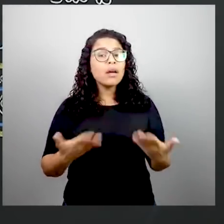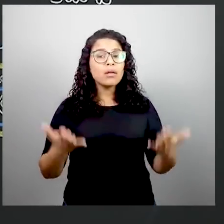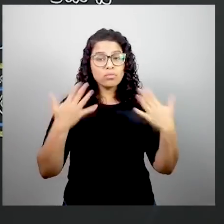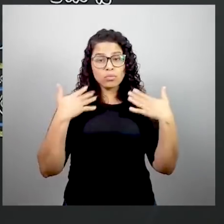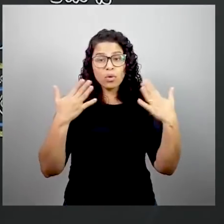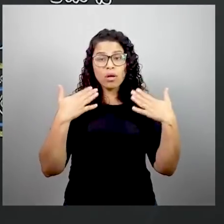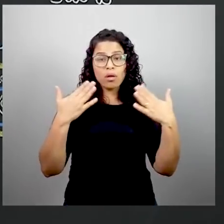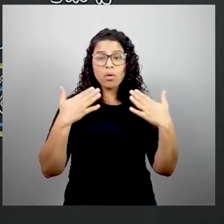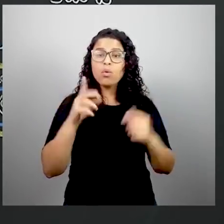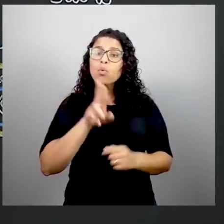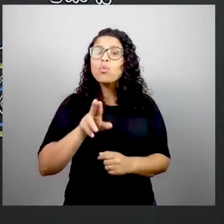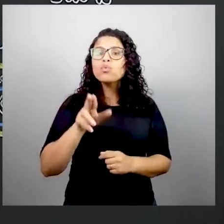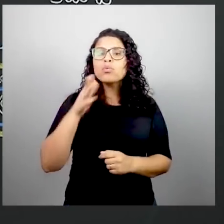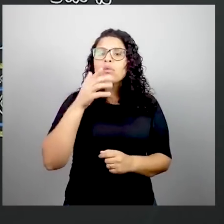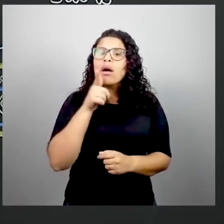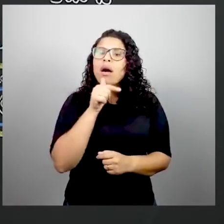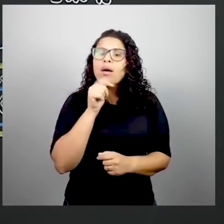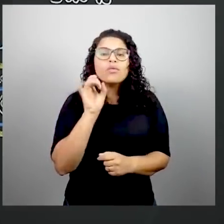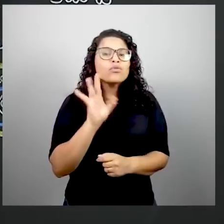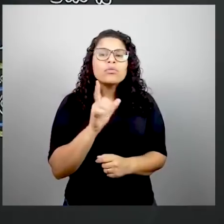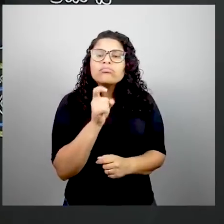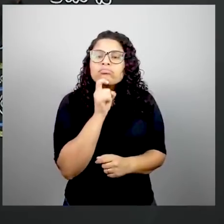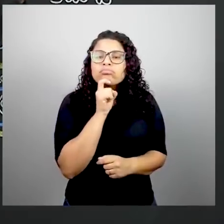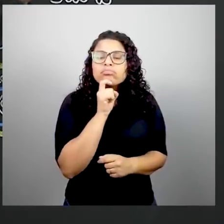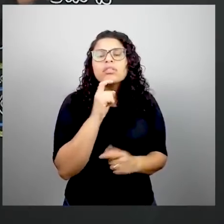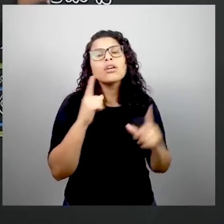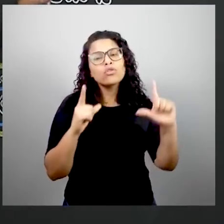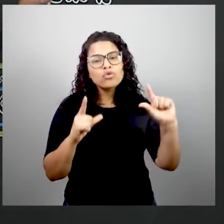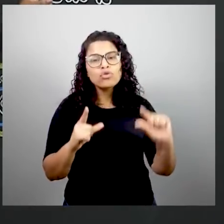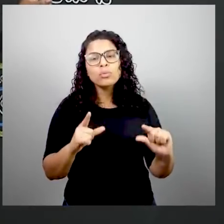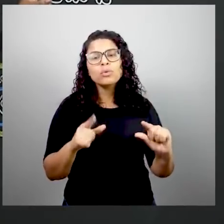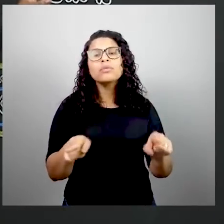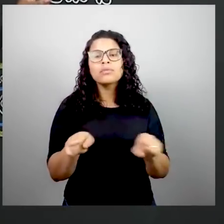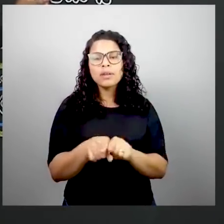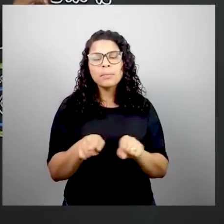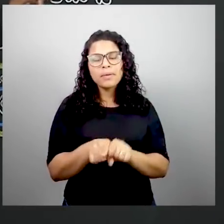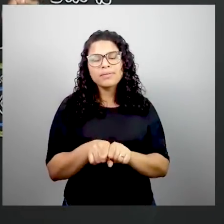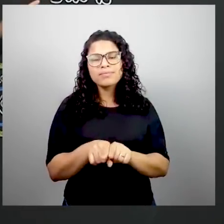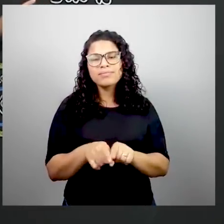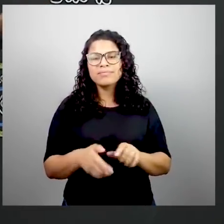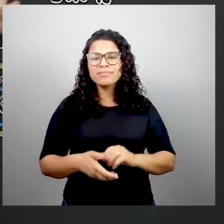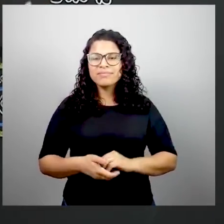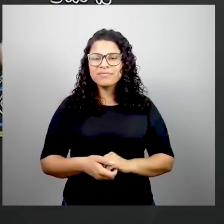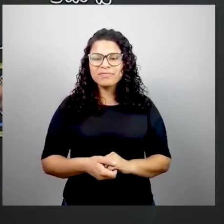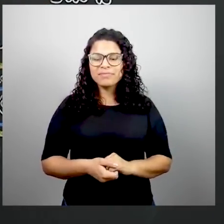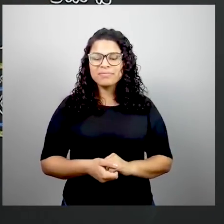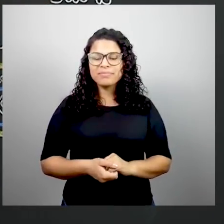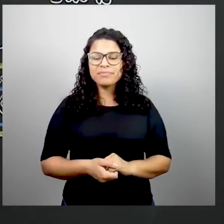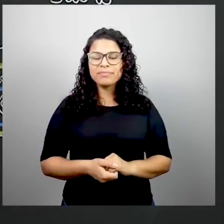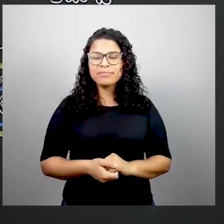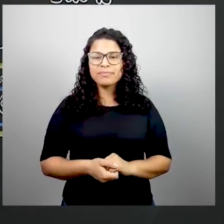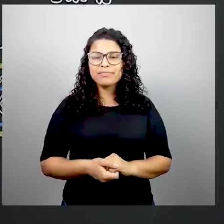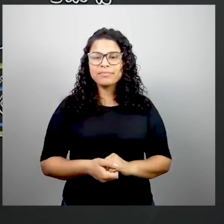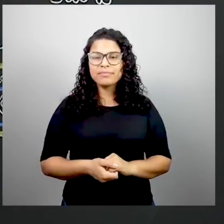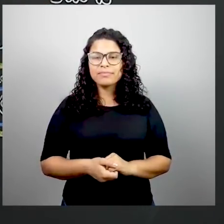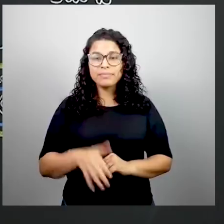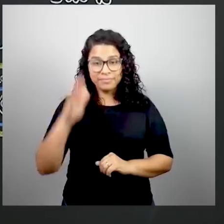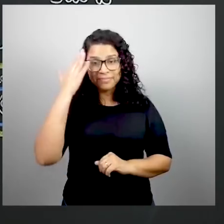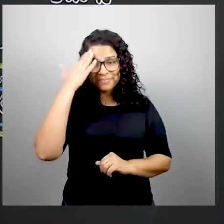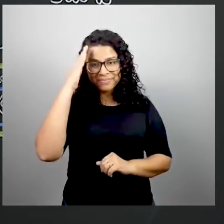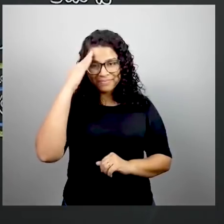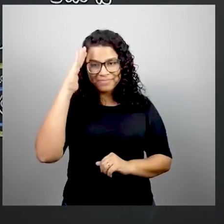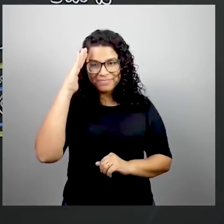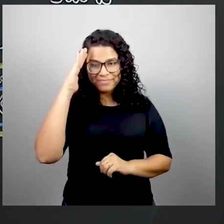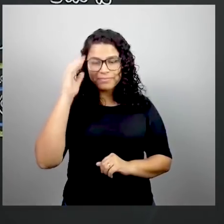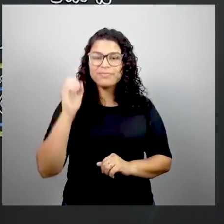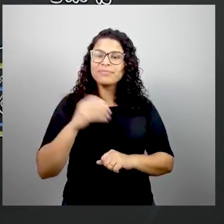use só no geladinho. Eu não vou usar a demanda da transformação em energia térmica, que é o que consome. Viu que